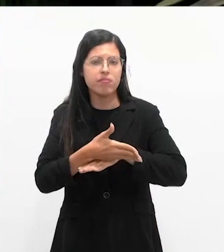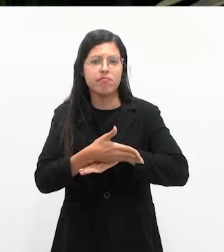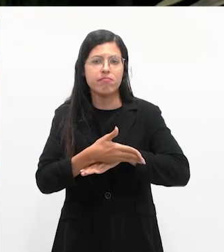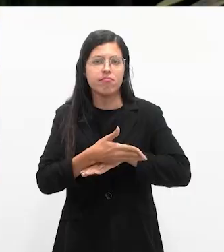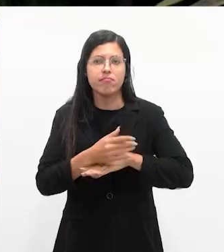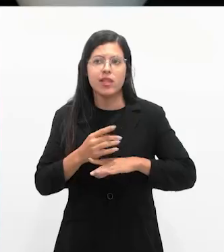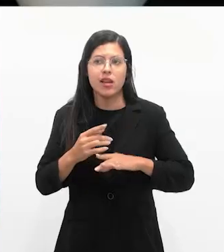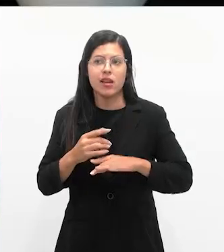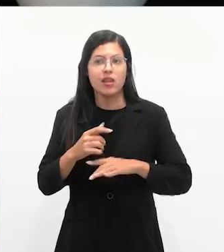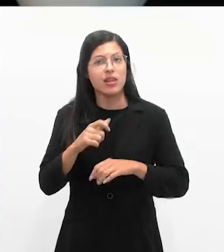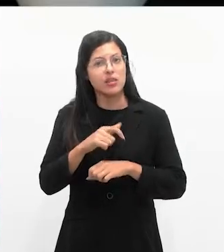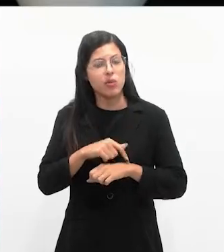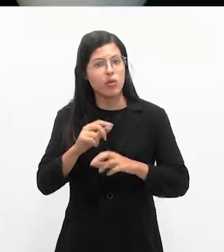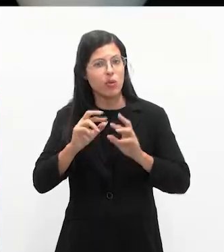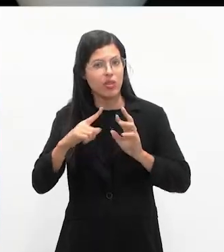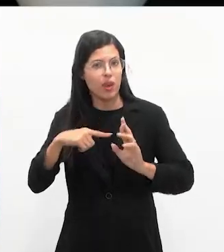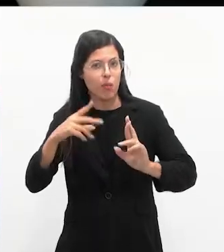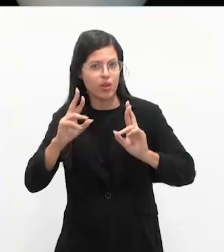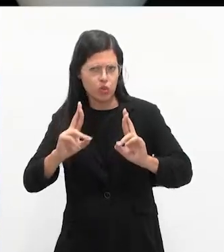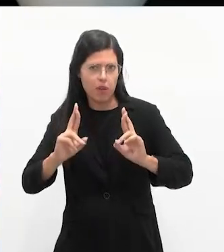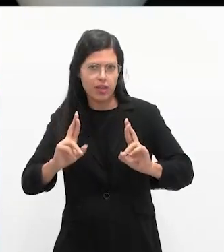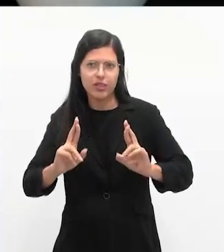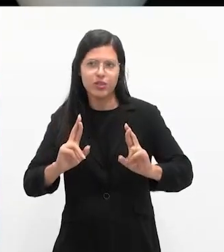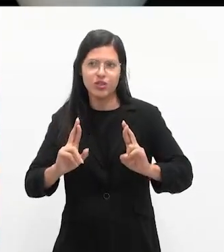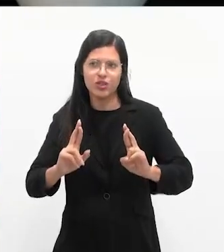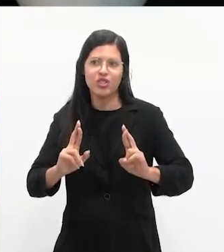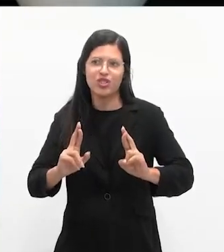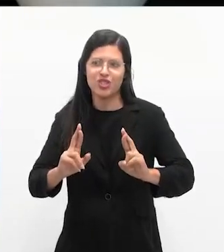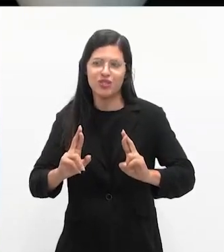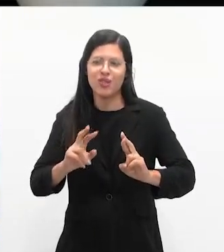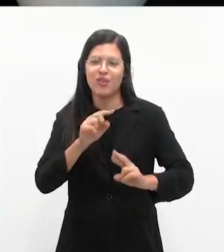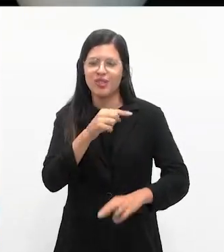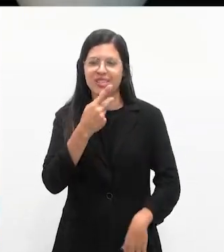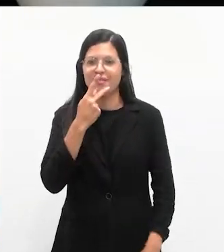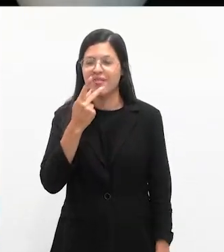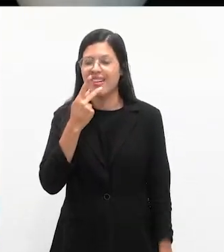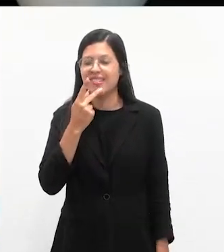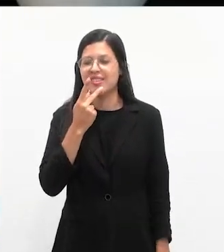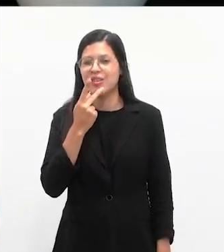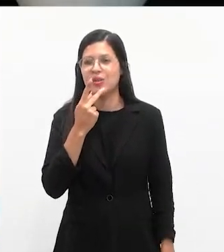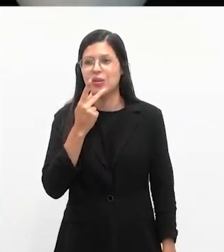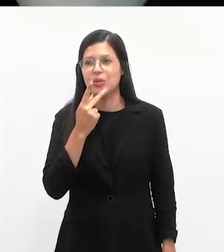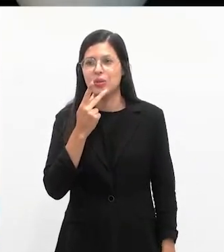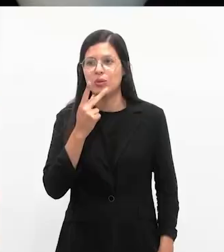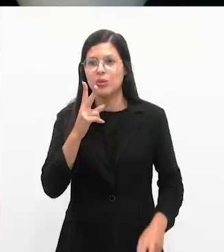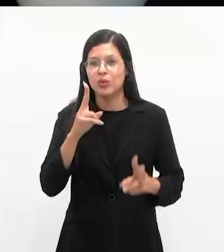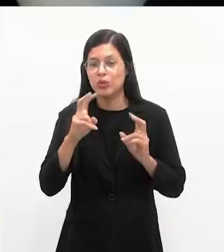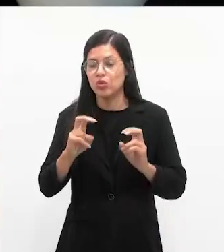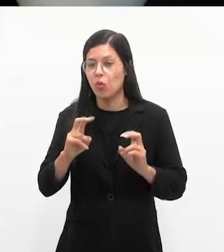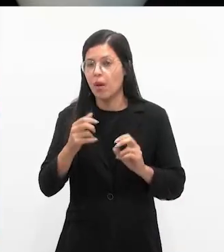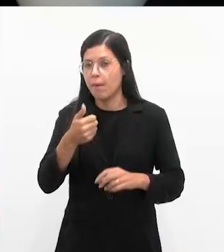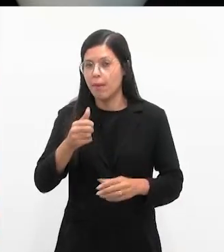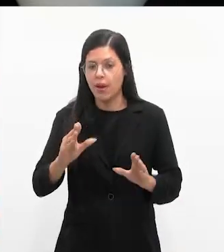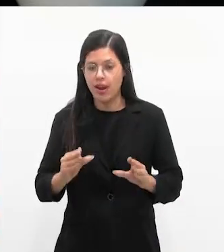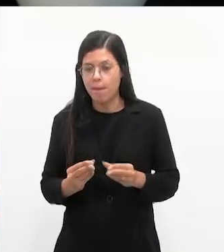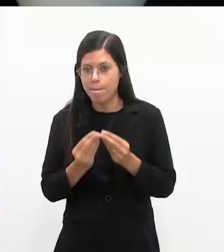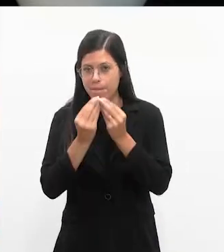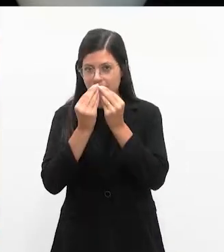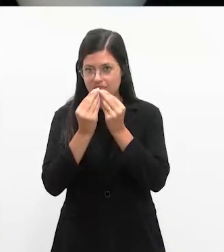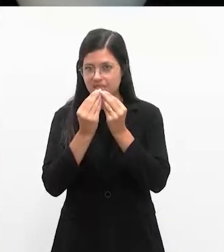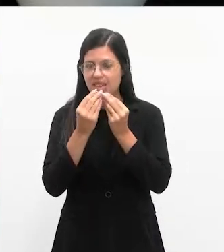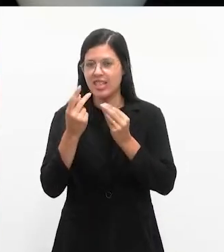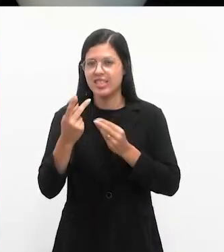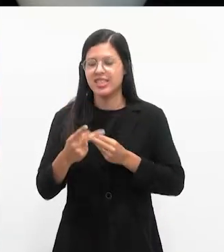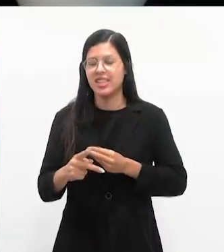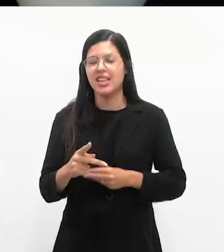que nesse momento existe uma expectativa grande, existe. Você está falando aí da primeira missa dele, assim